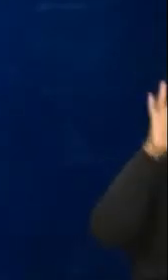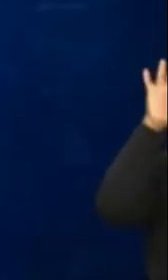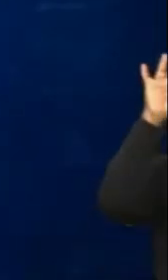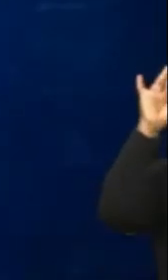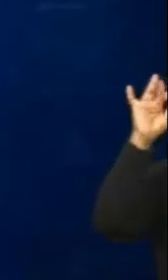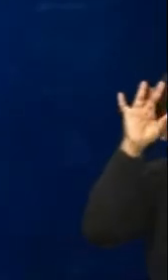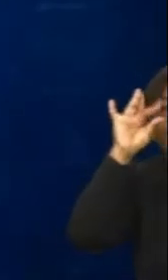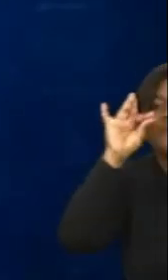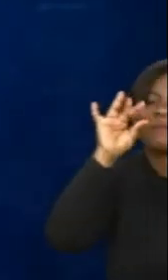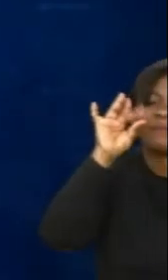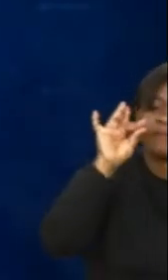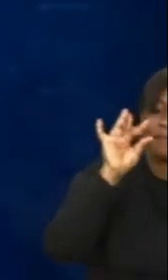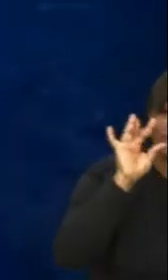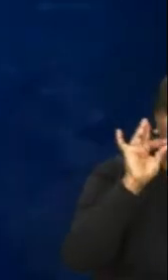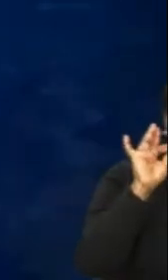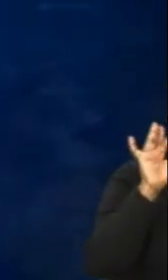cada